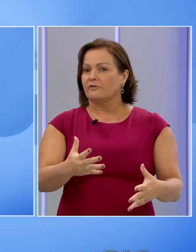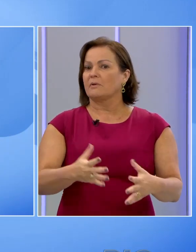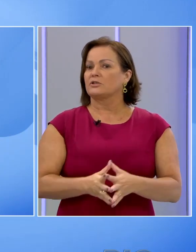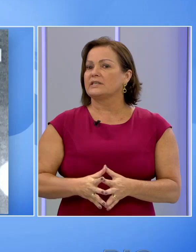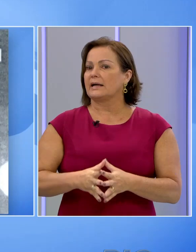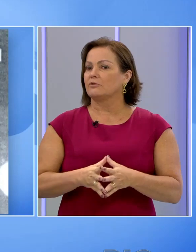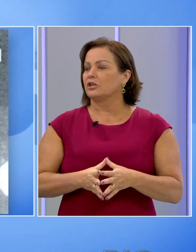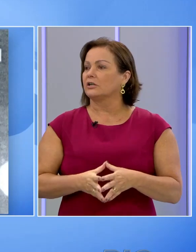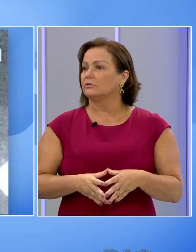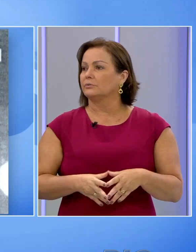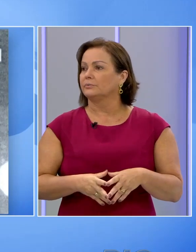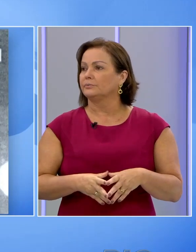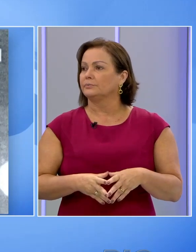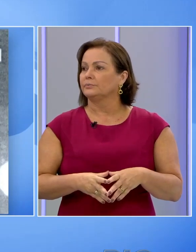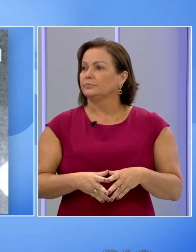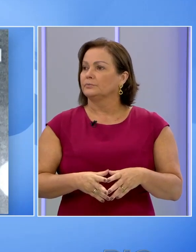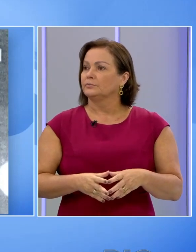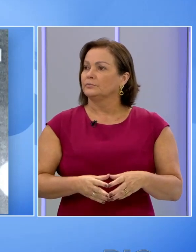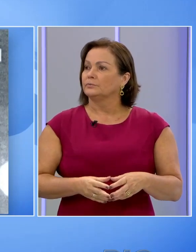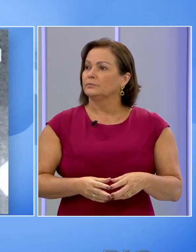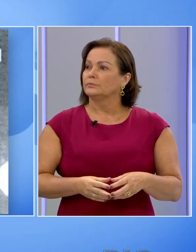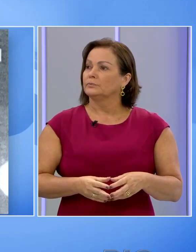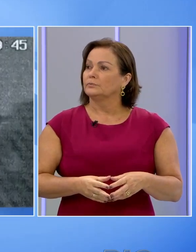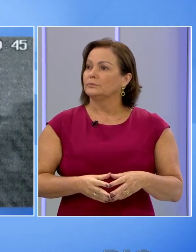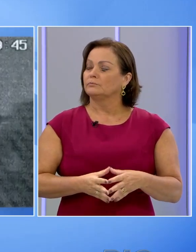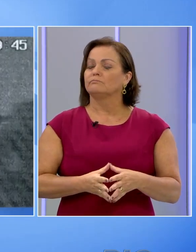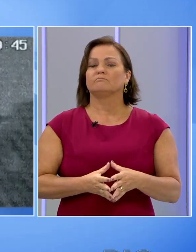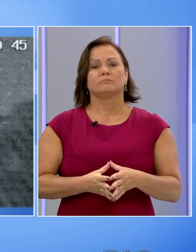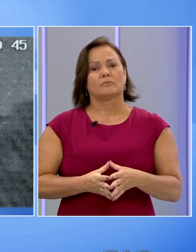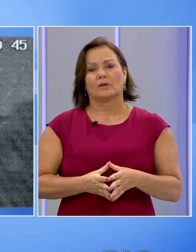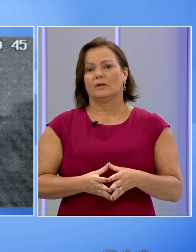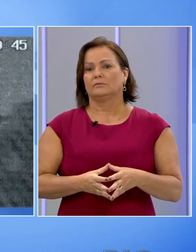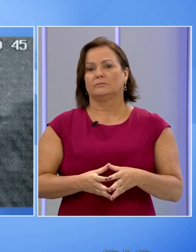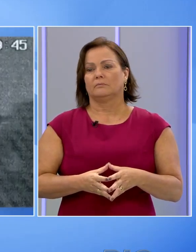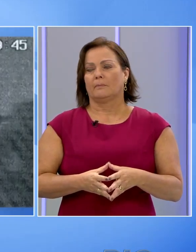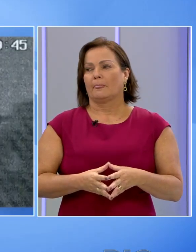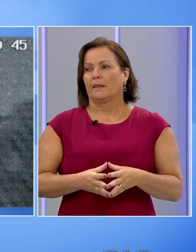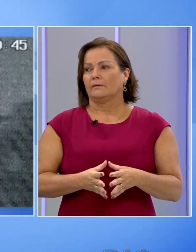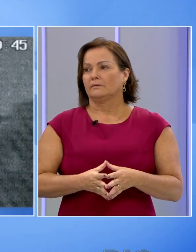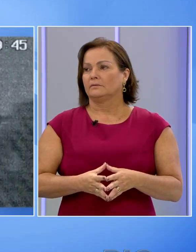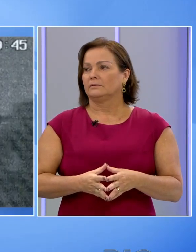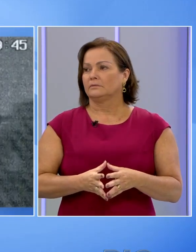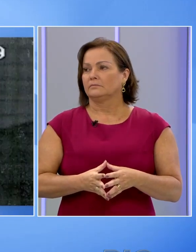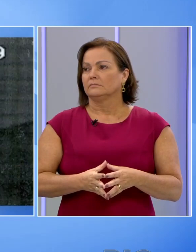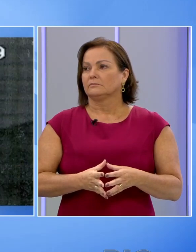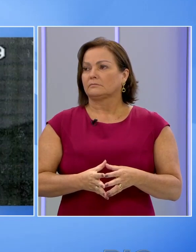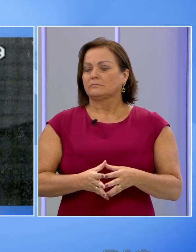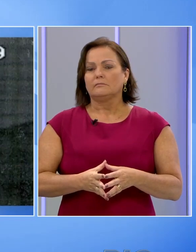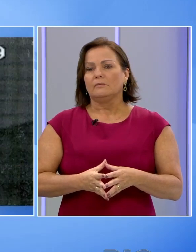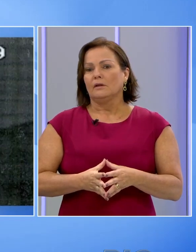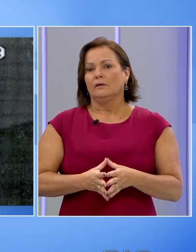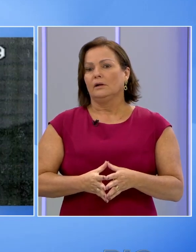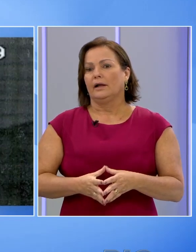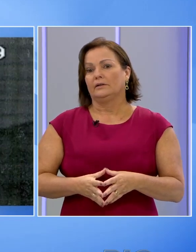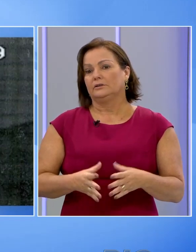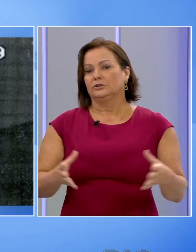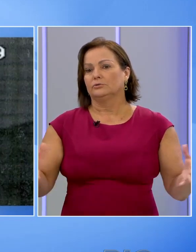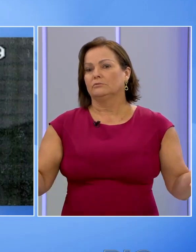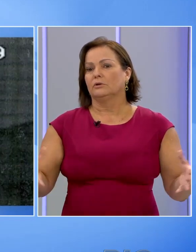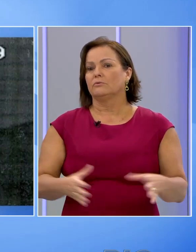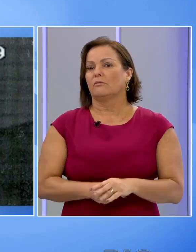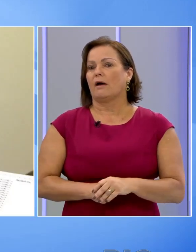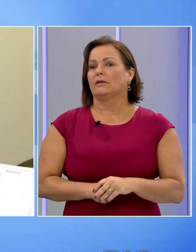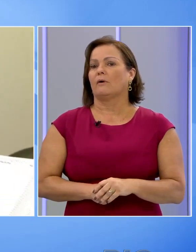essas informações acabam chegando. Pois é, e aí tem um pai, uma mãe, né, um filho que ficou órfão, né, ficou órfão do pai. É,